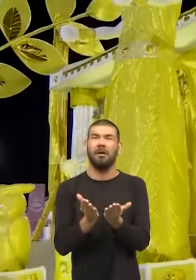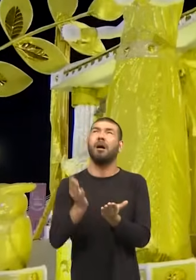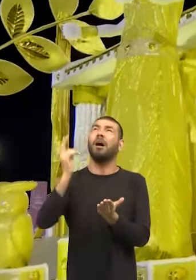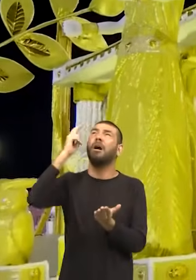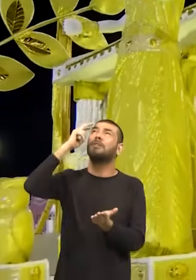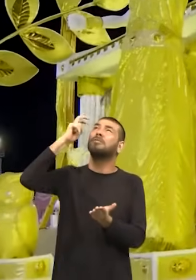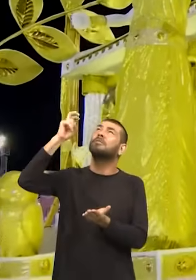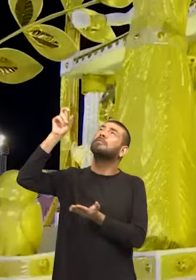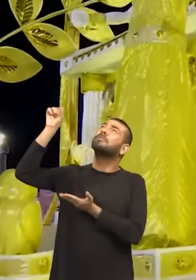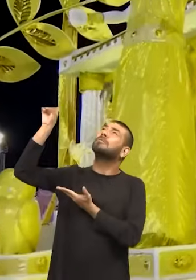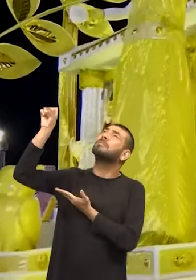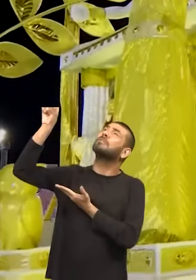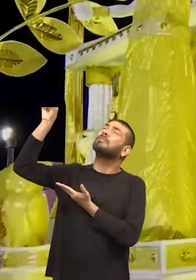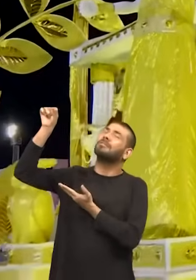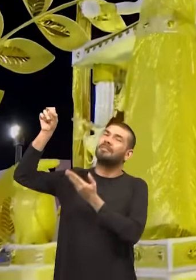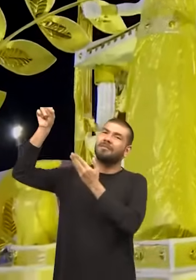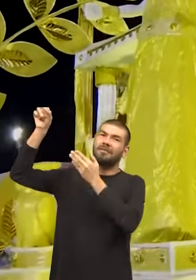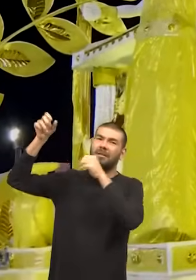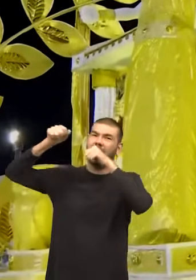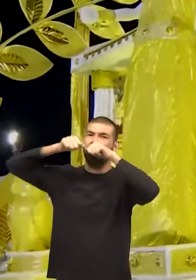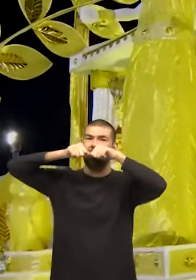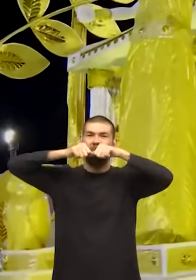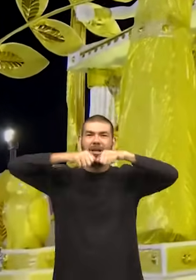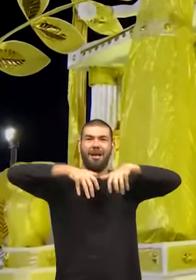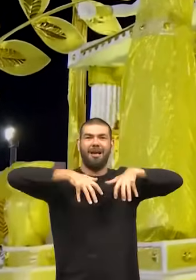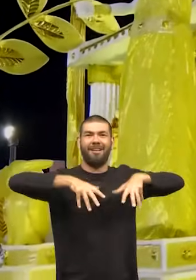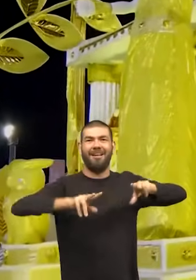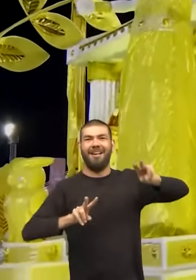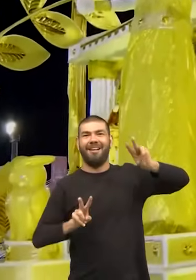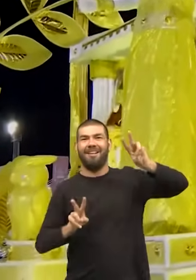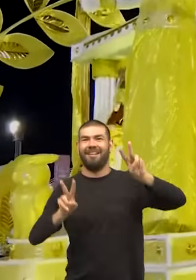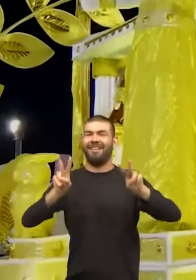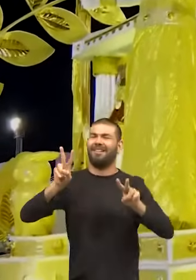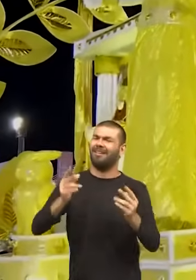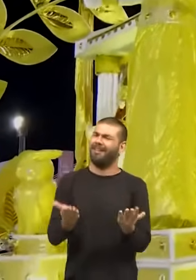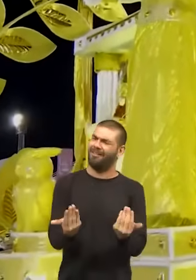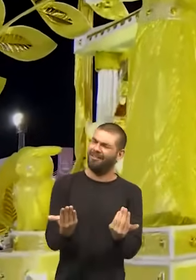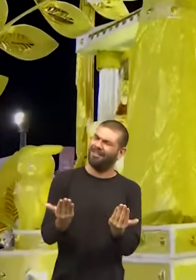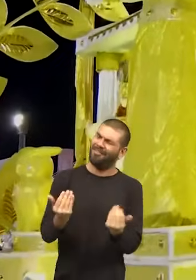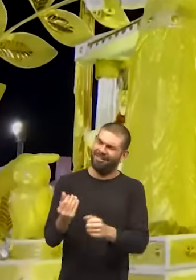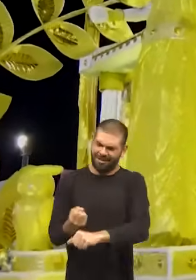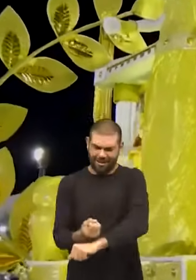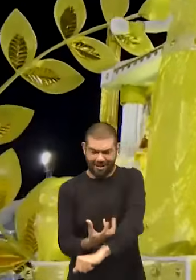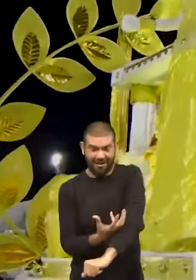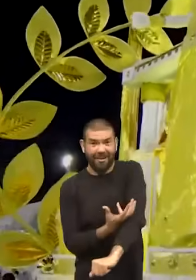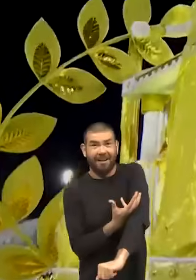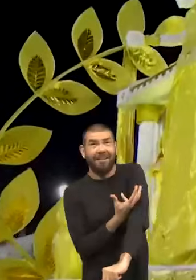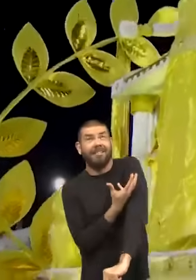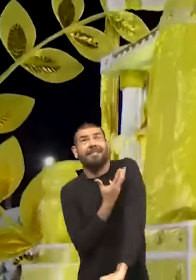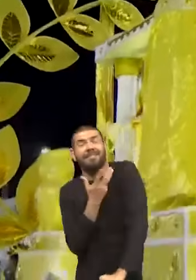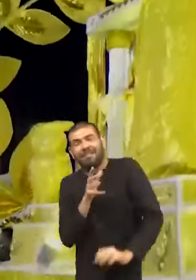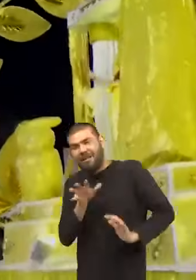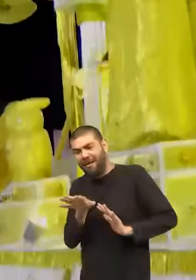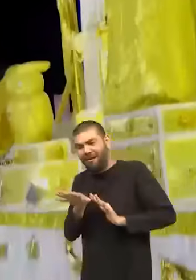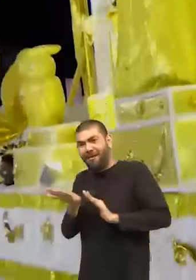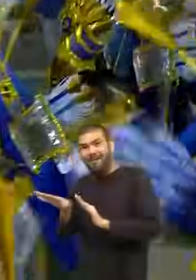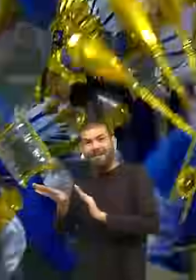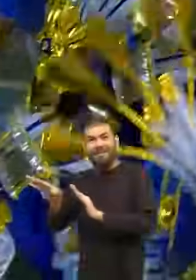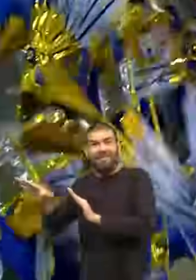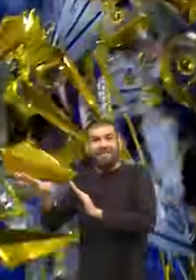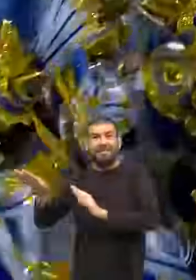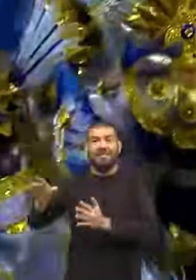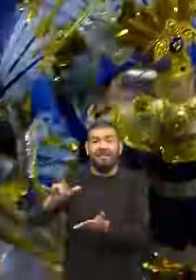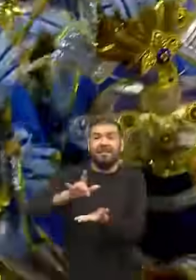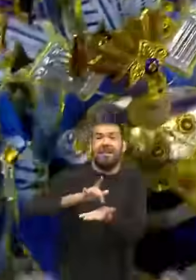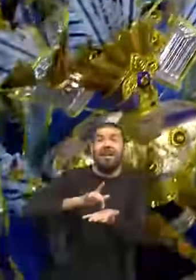divinal. Abençoando o nosso reviver, reviver. Reviver essa emoção. Na avenida, ciganos